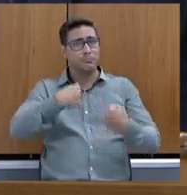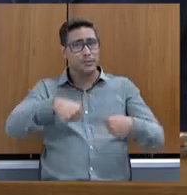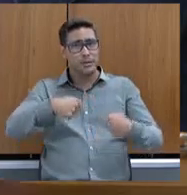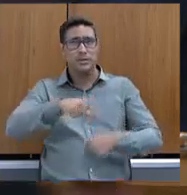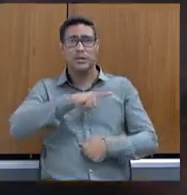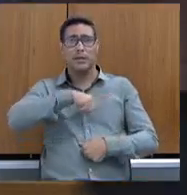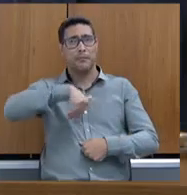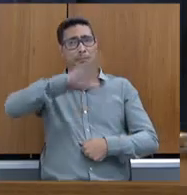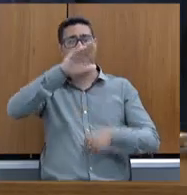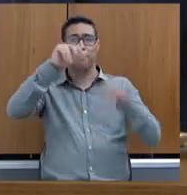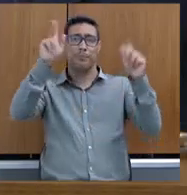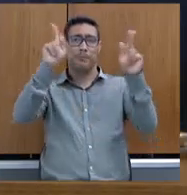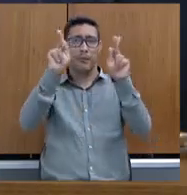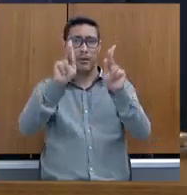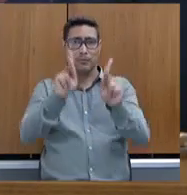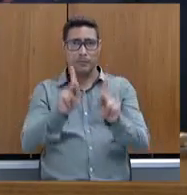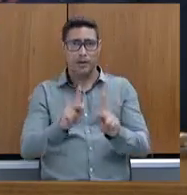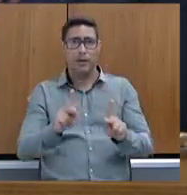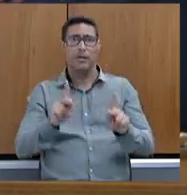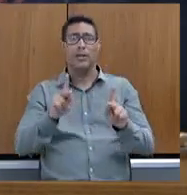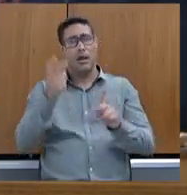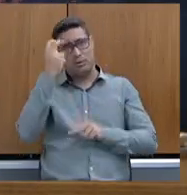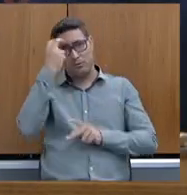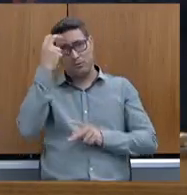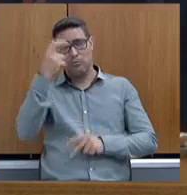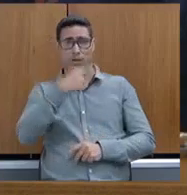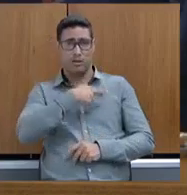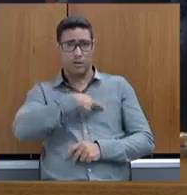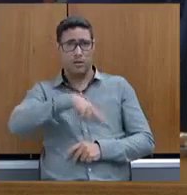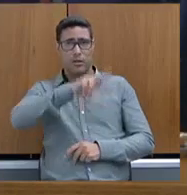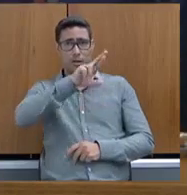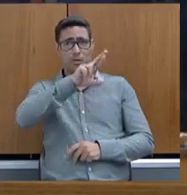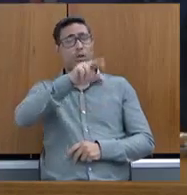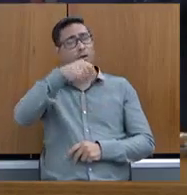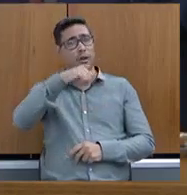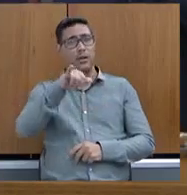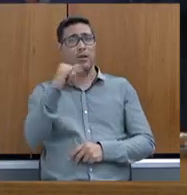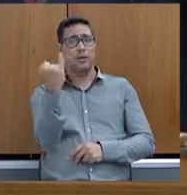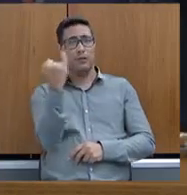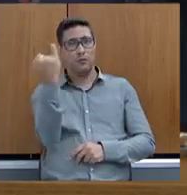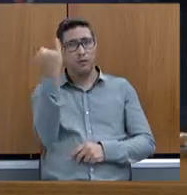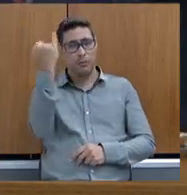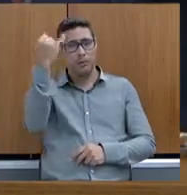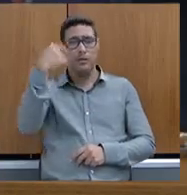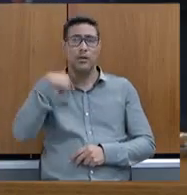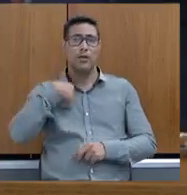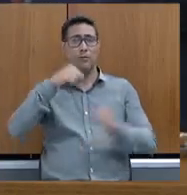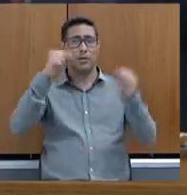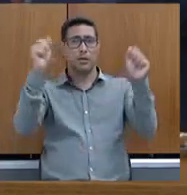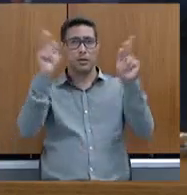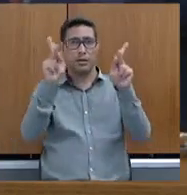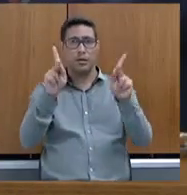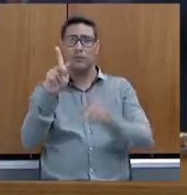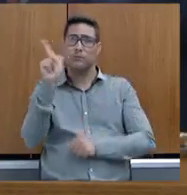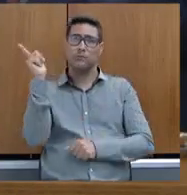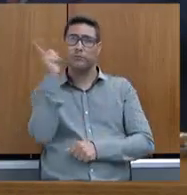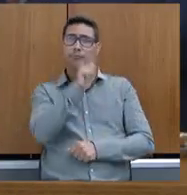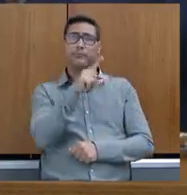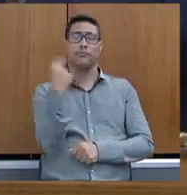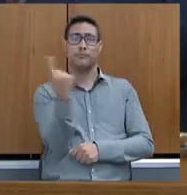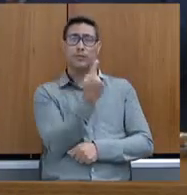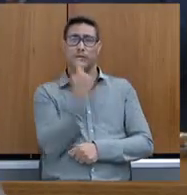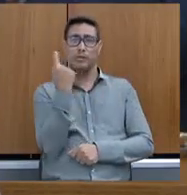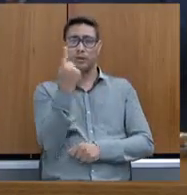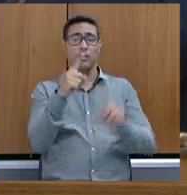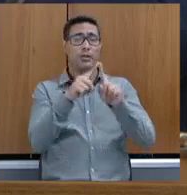a religião e as religiões e a cultura religiosa ela é fundamental é para que essa paz aconteça entre nós e para que